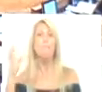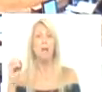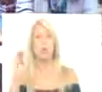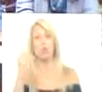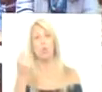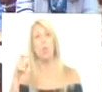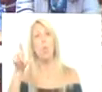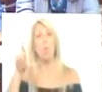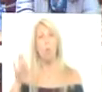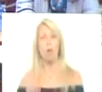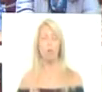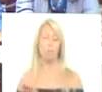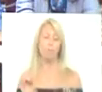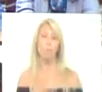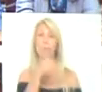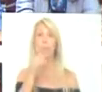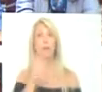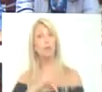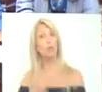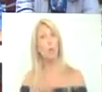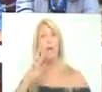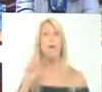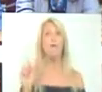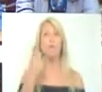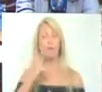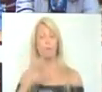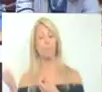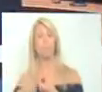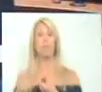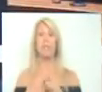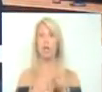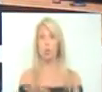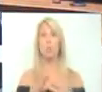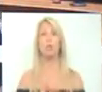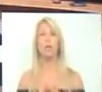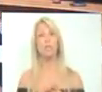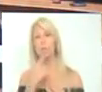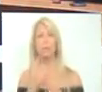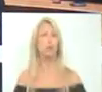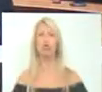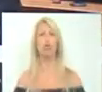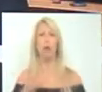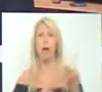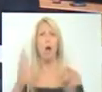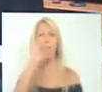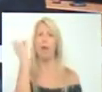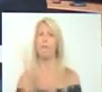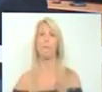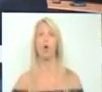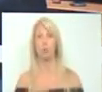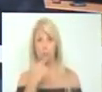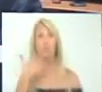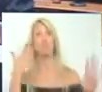Mas a outra promessa, e essa era dos dois parceiros da coligação, era que bastava de aumentos de impostos. Anunciavam que vinham